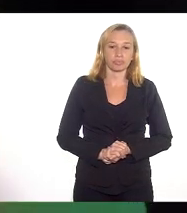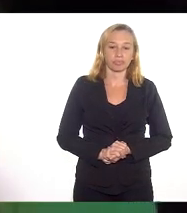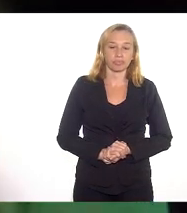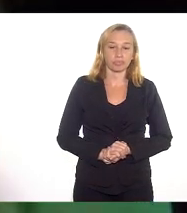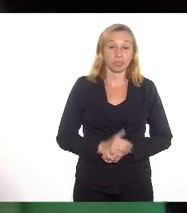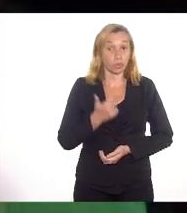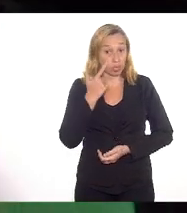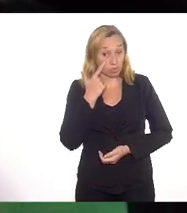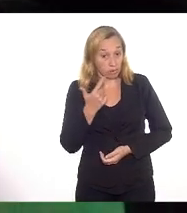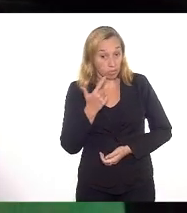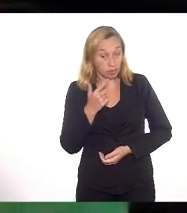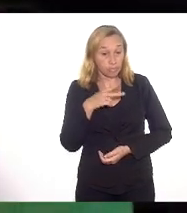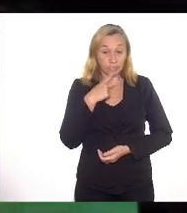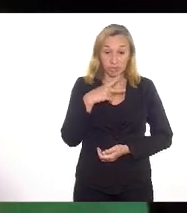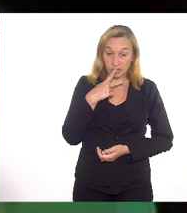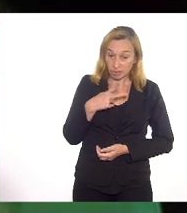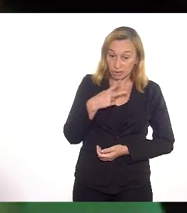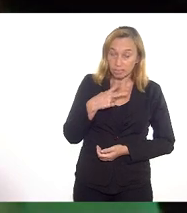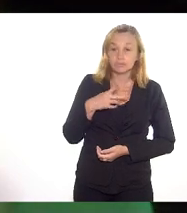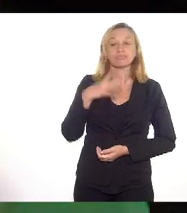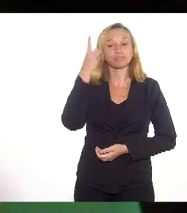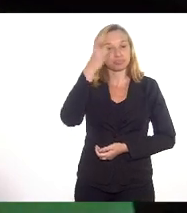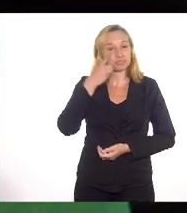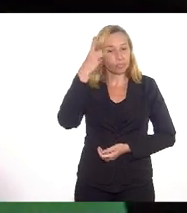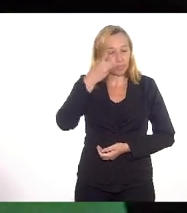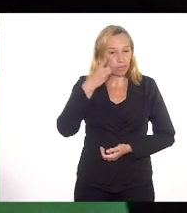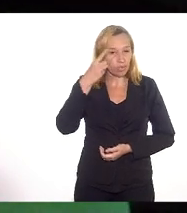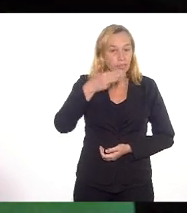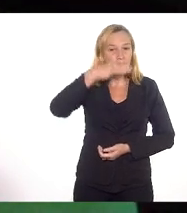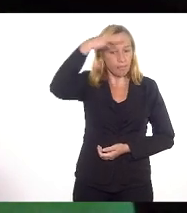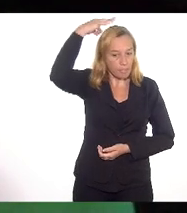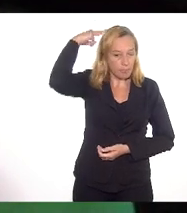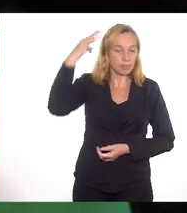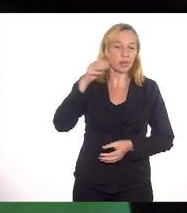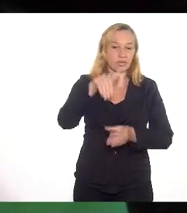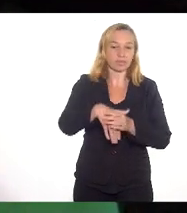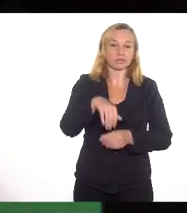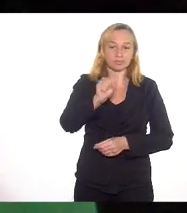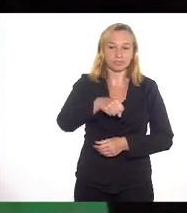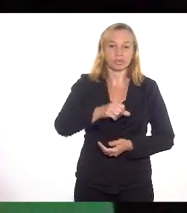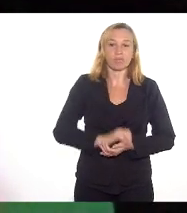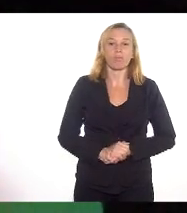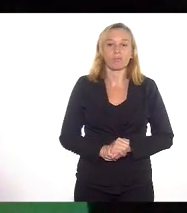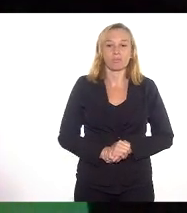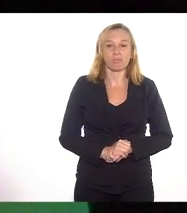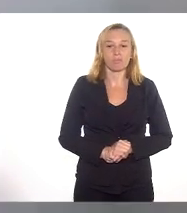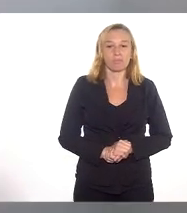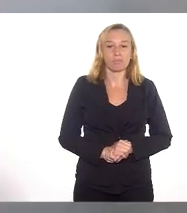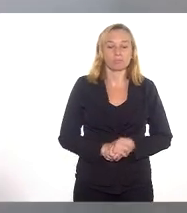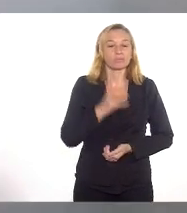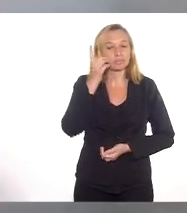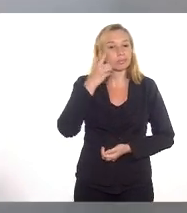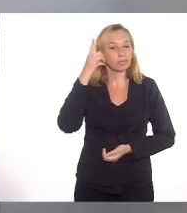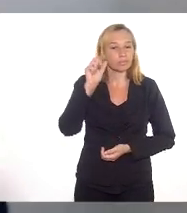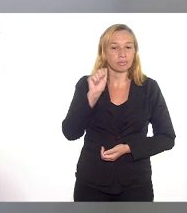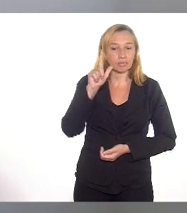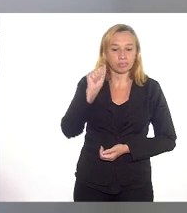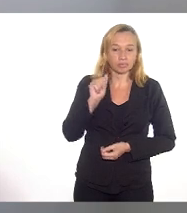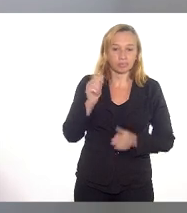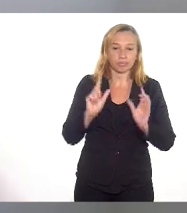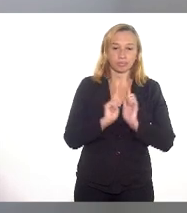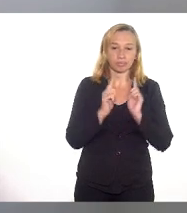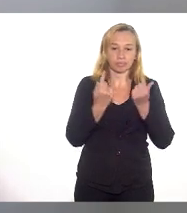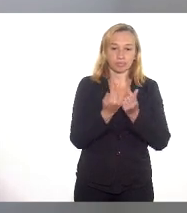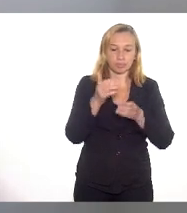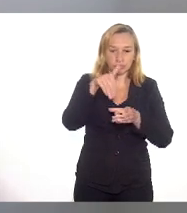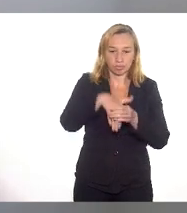Tendo em vista as palavras agora do deputado Márcio Pacheco, meu voto é sim. Deputada Alana Passos votou no grupo